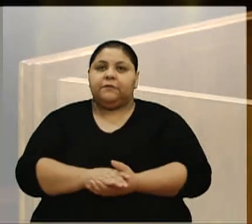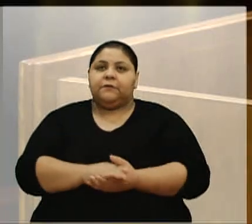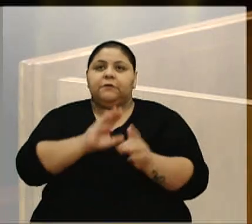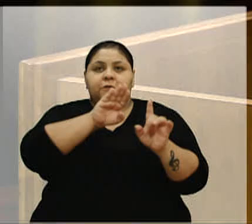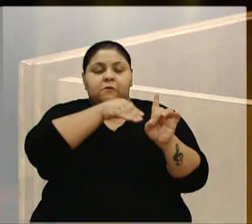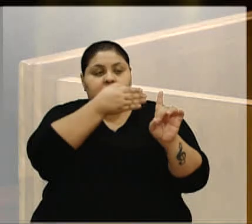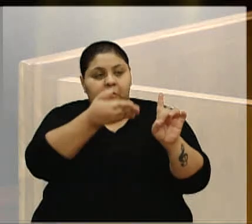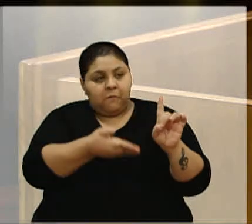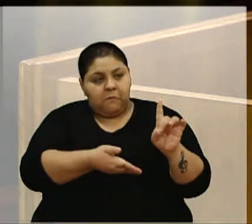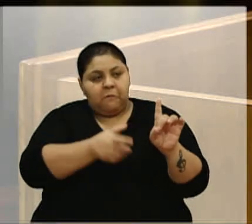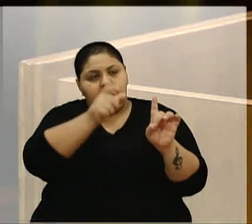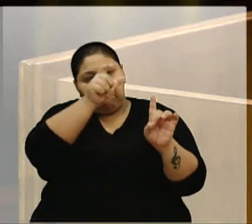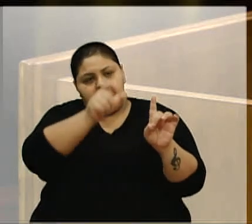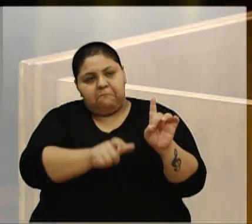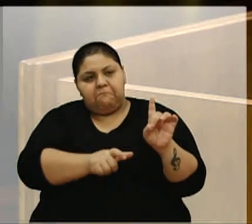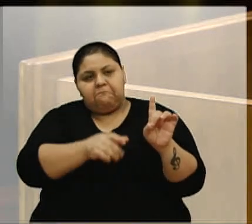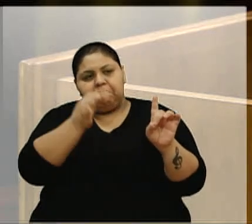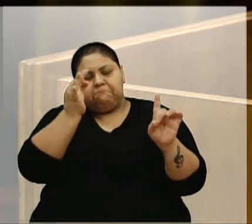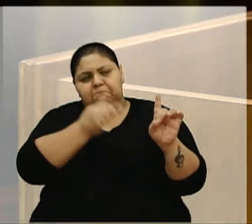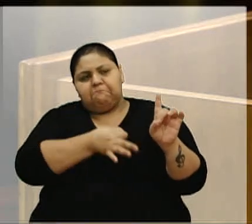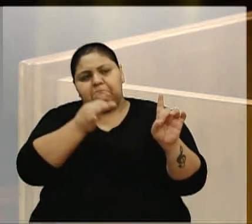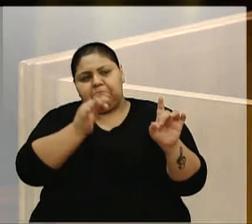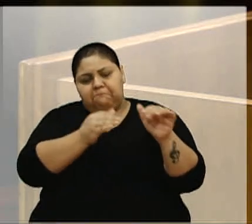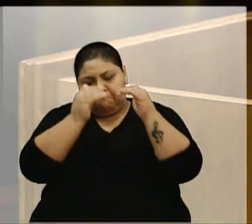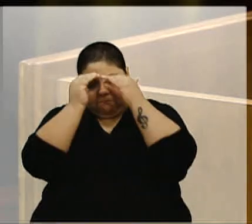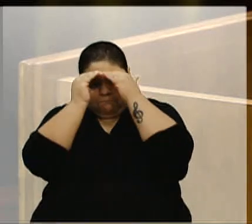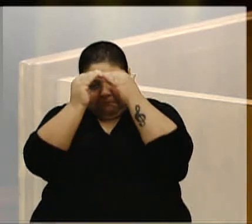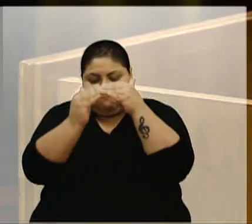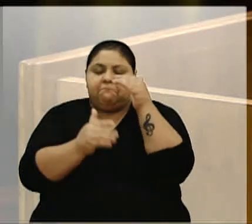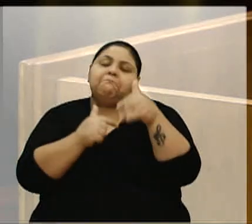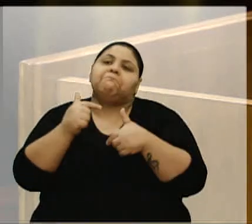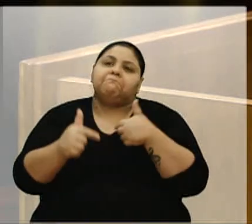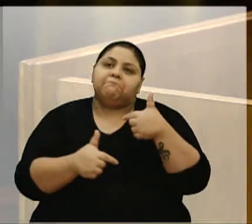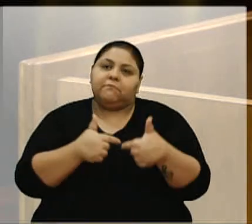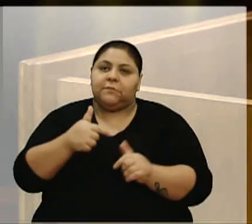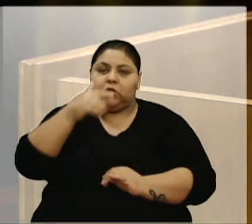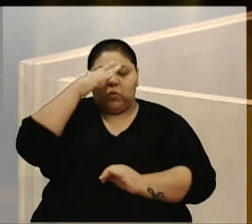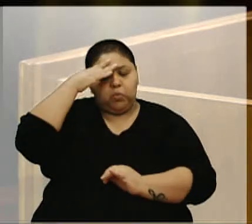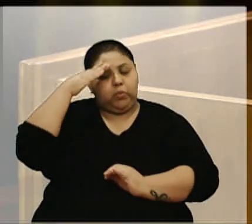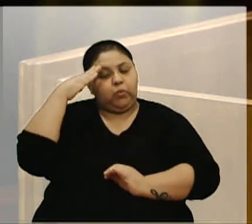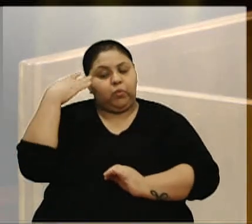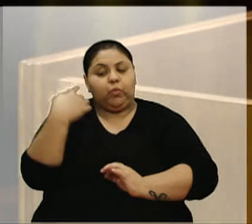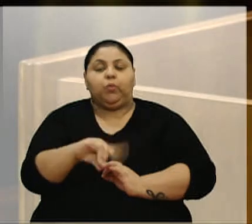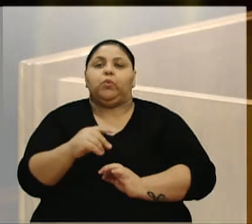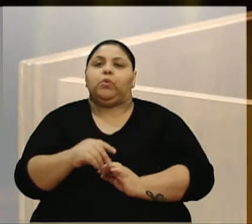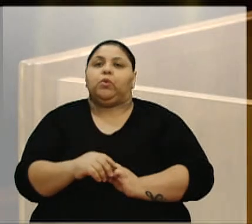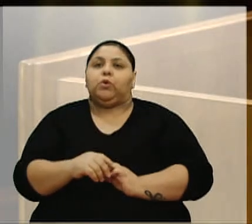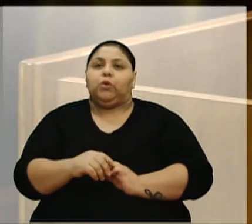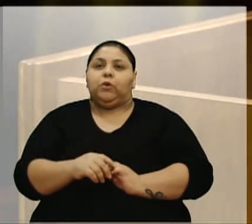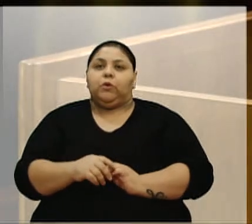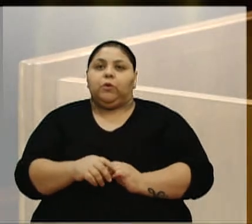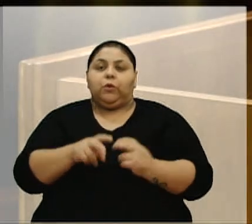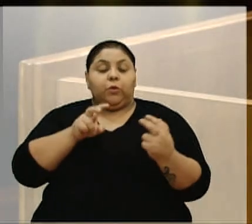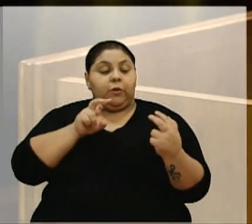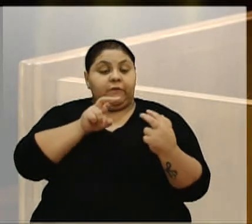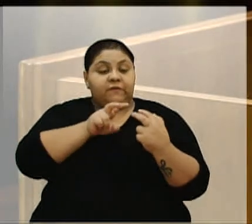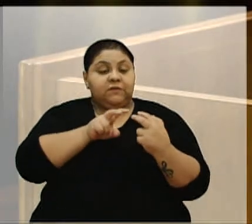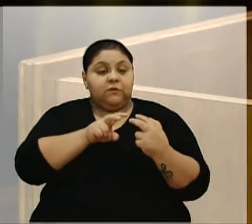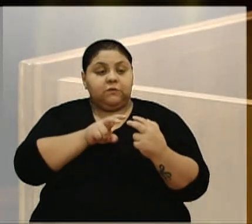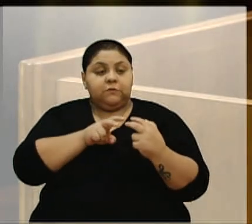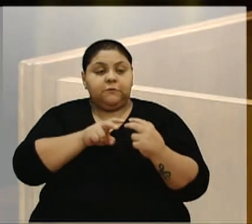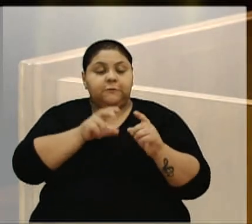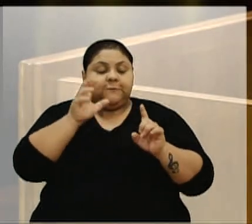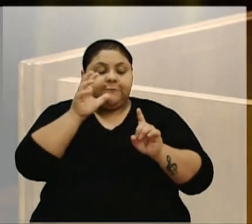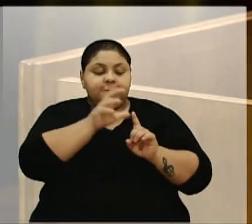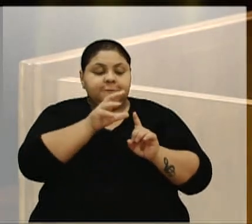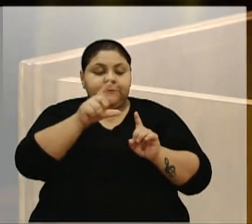figura admirada e respeitada, cujo trabalho incansável e a visão inspiradora têm